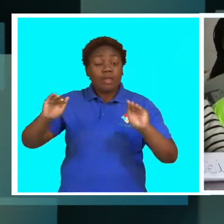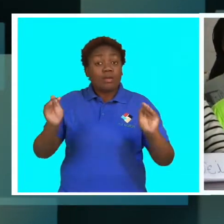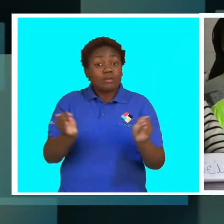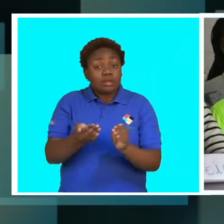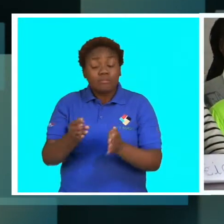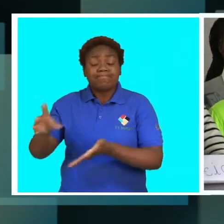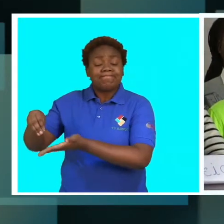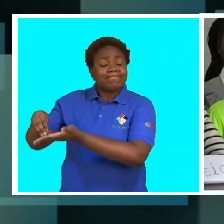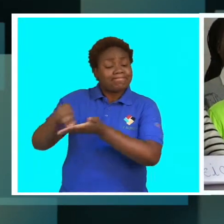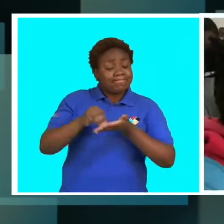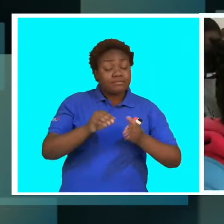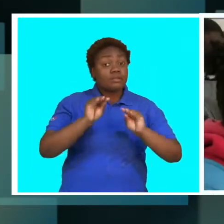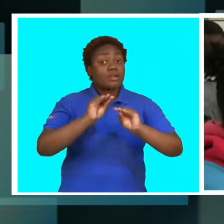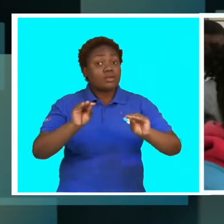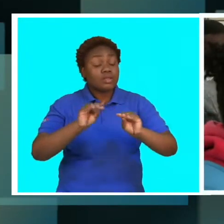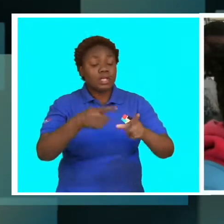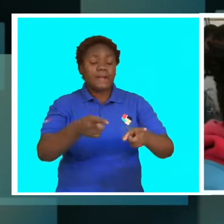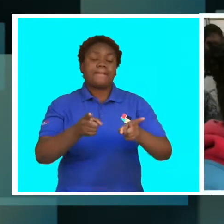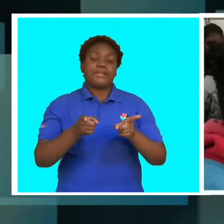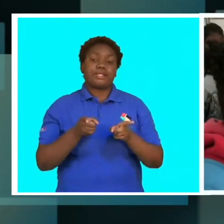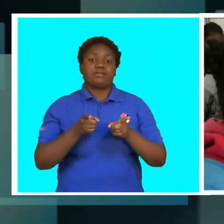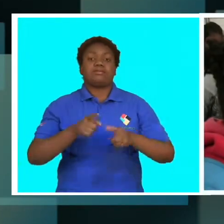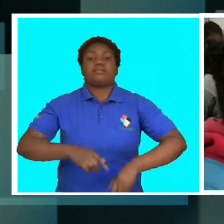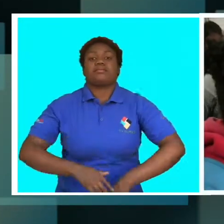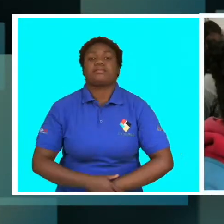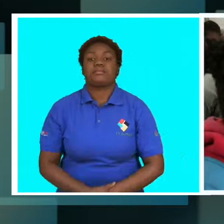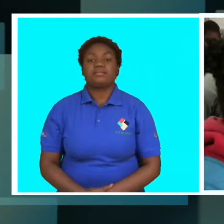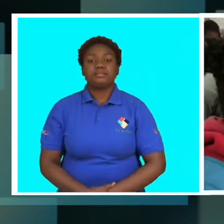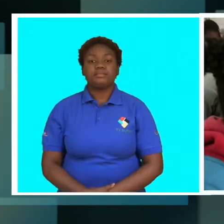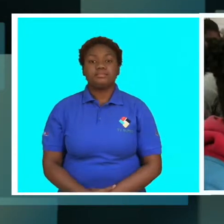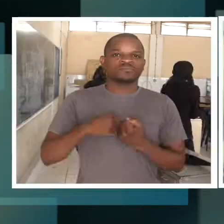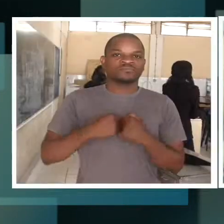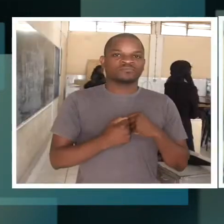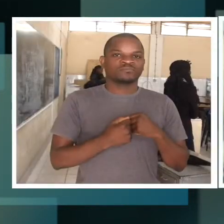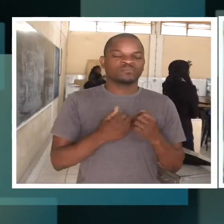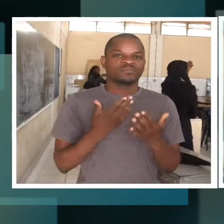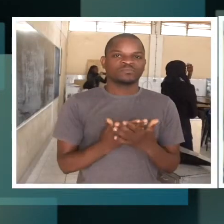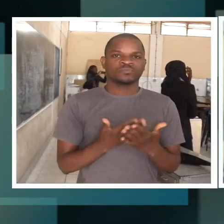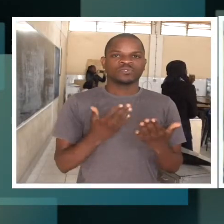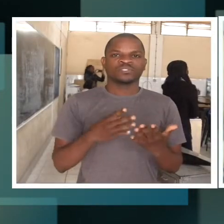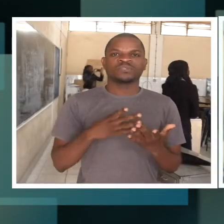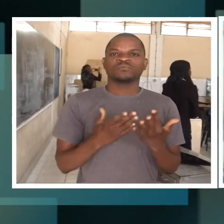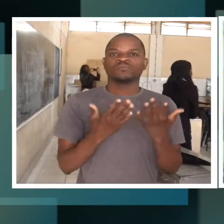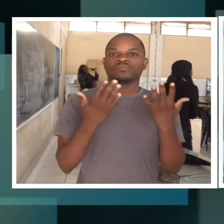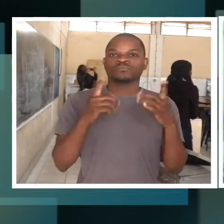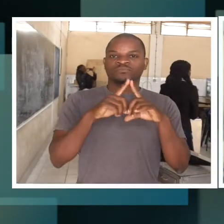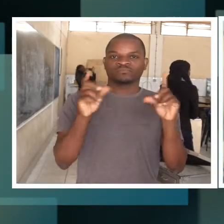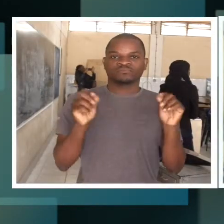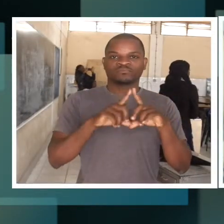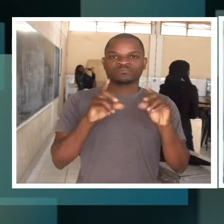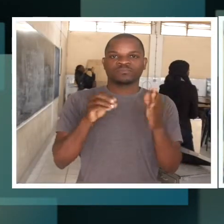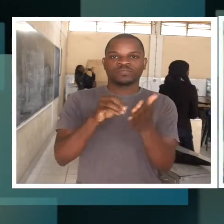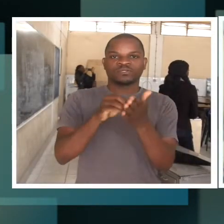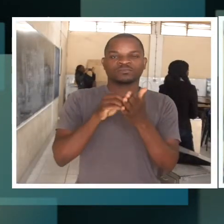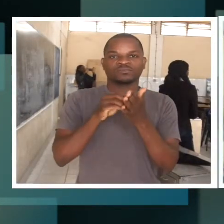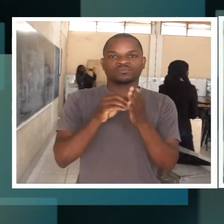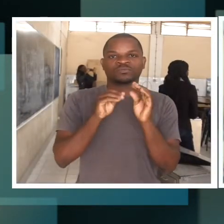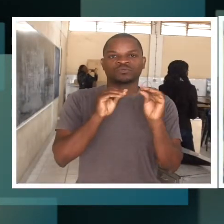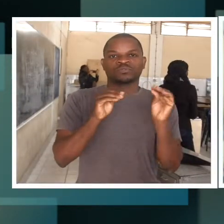rapariga é um outro pilar para o combate a estes males. Muito o se fazer quanto ao acesso